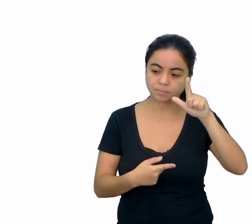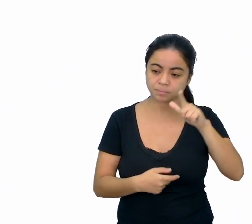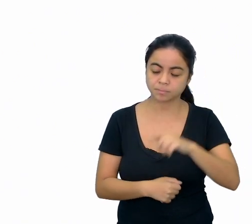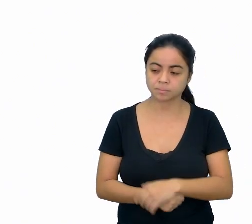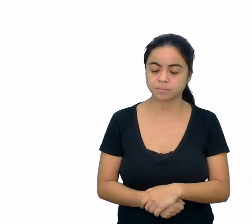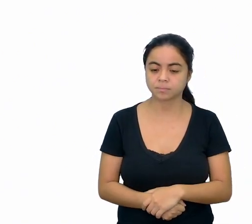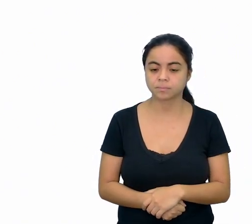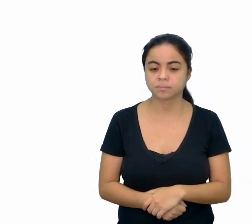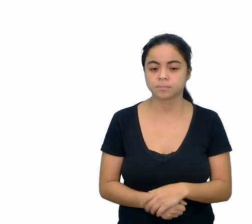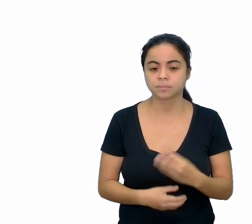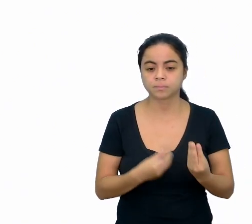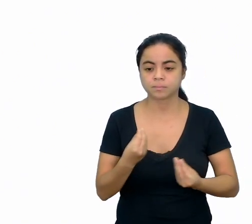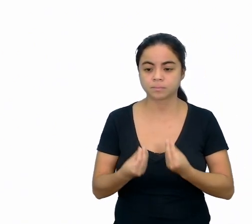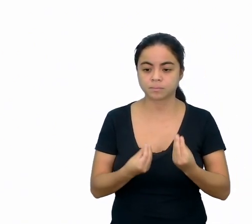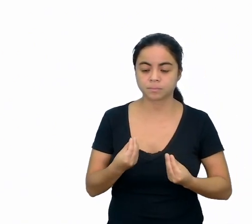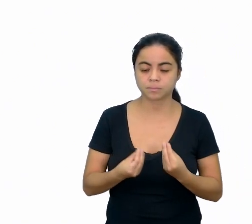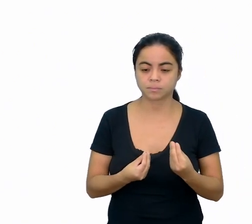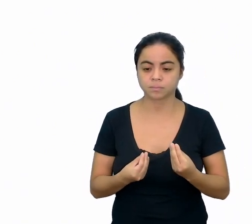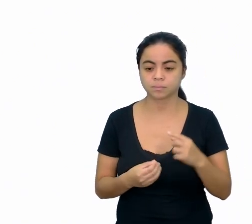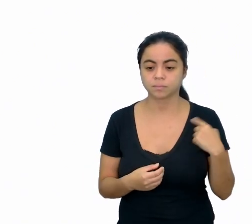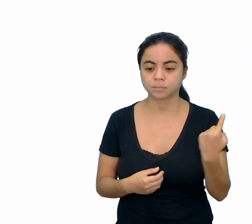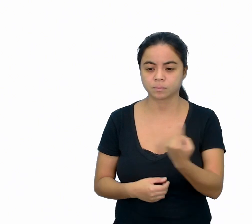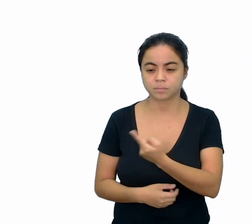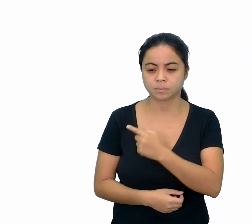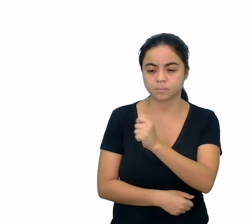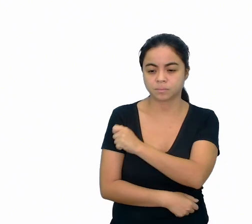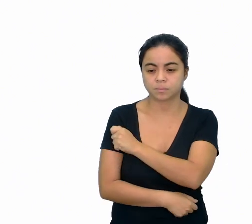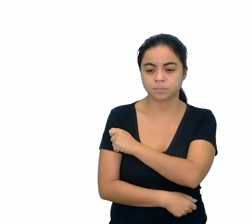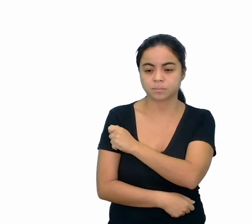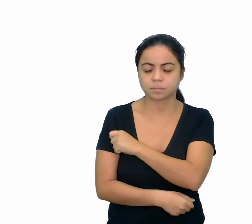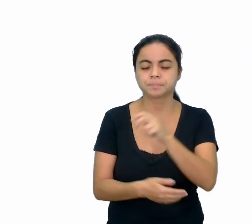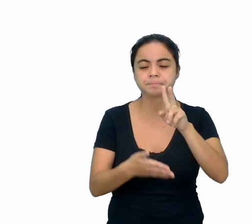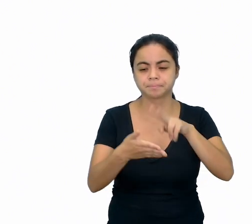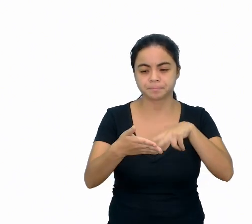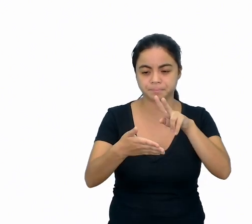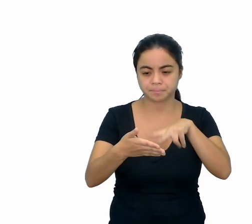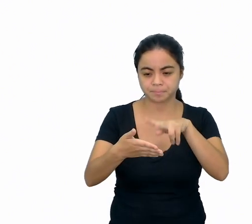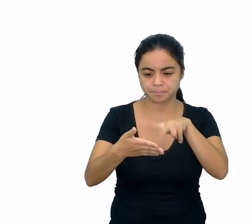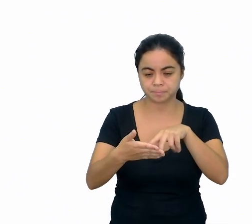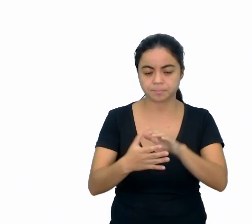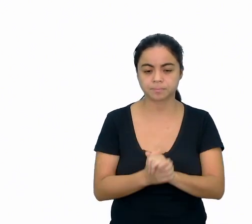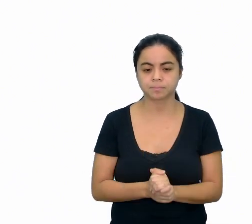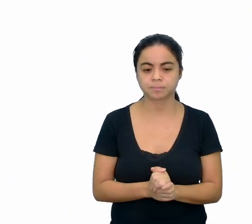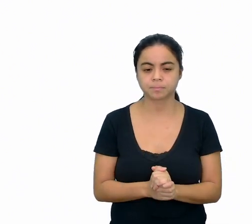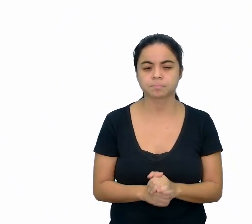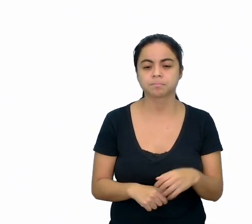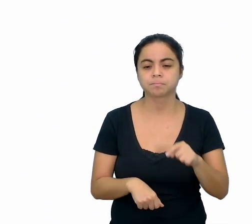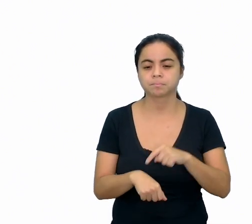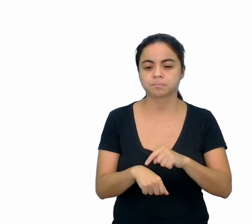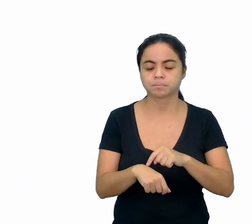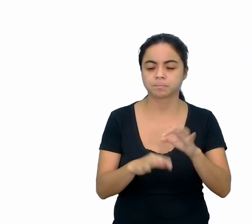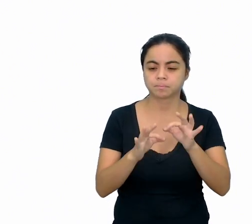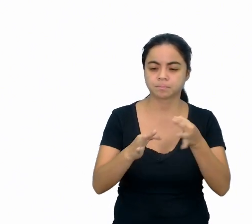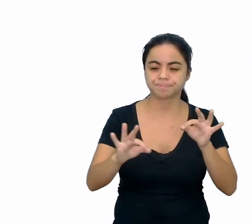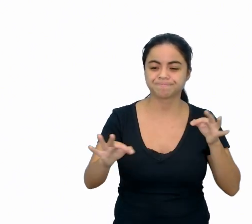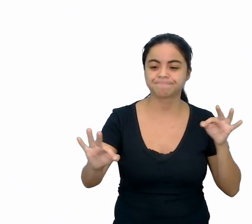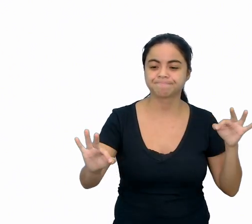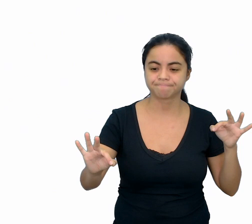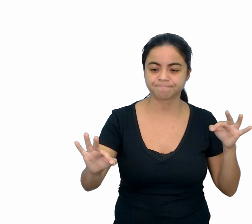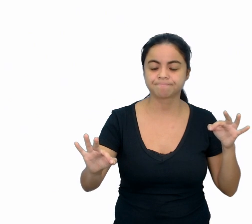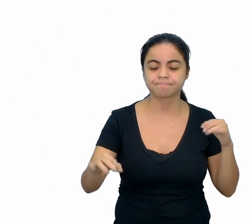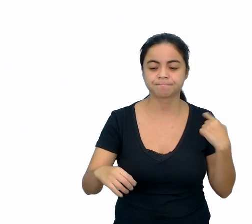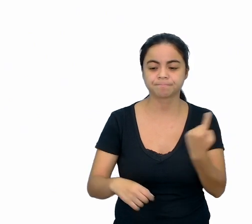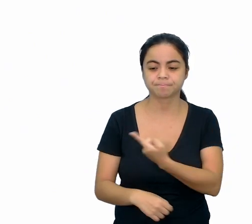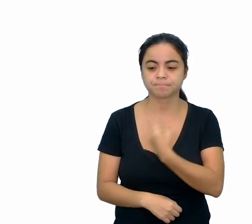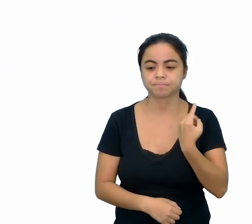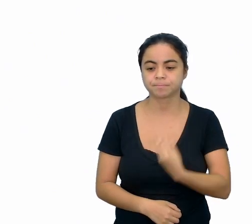E como estão os nossos pequenos em relação à prática de leitura? Durante o momento de distanciamento que nós